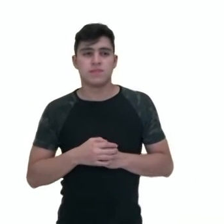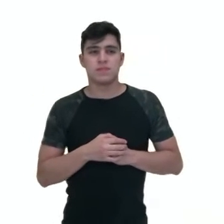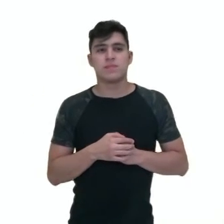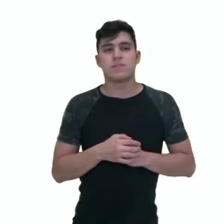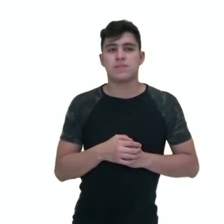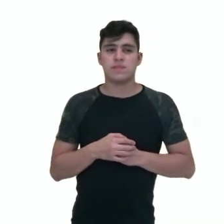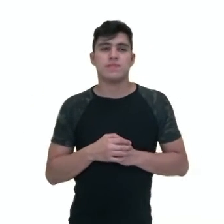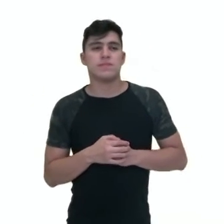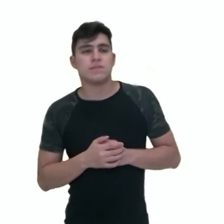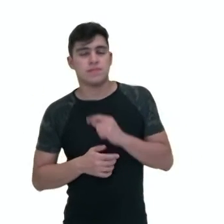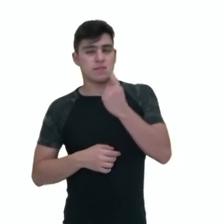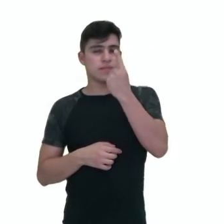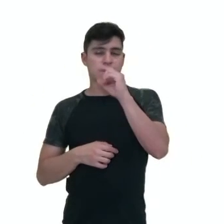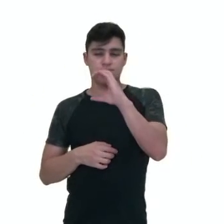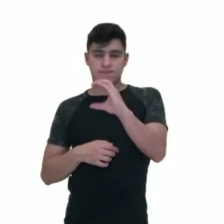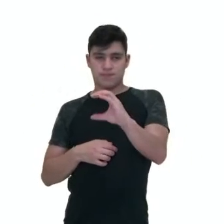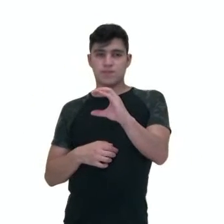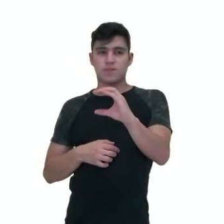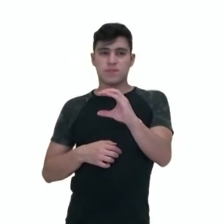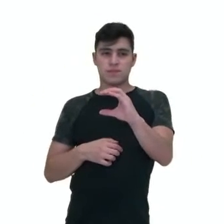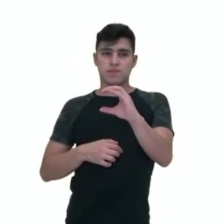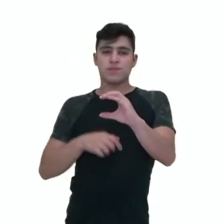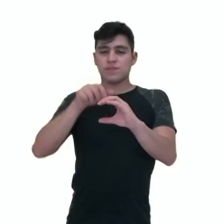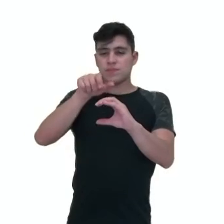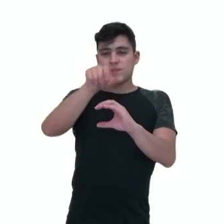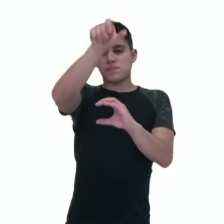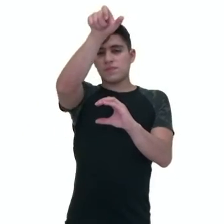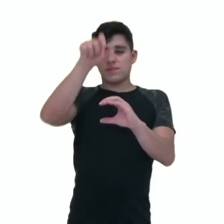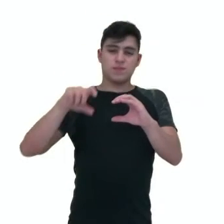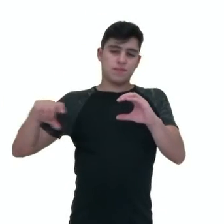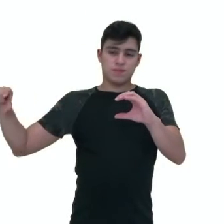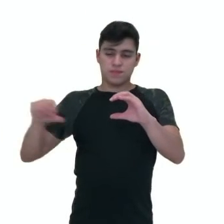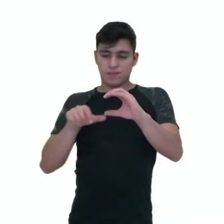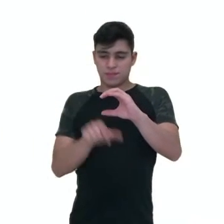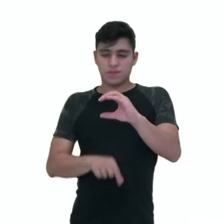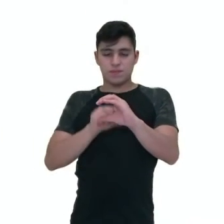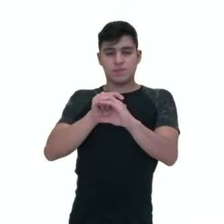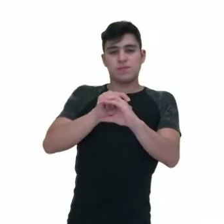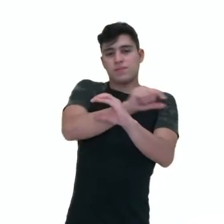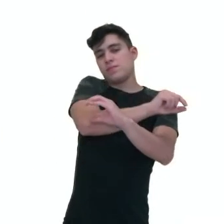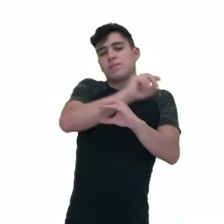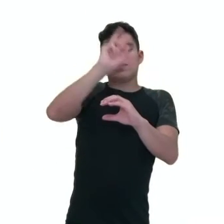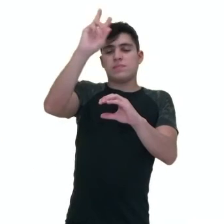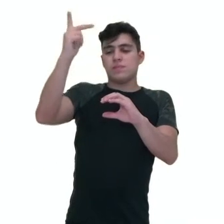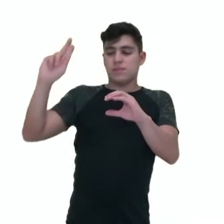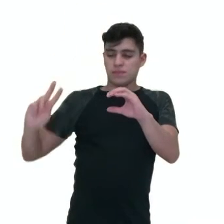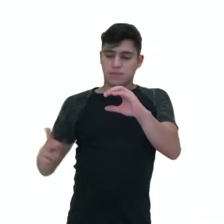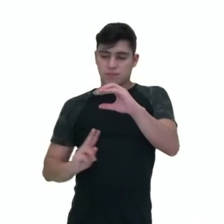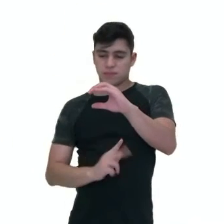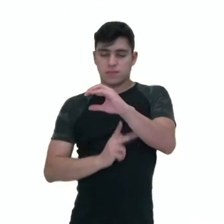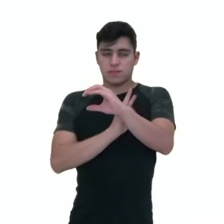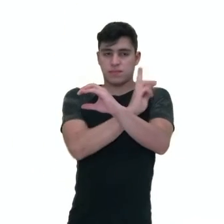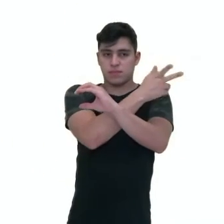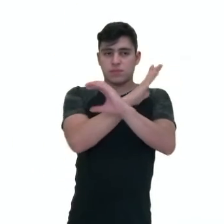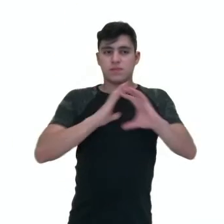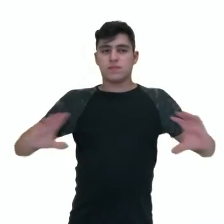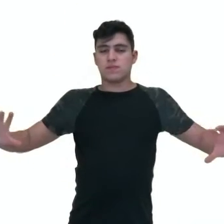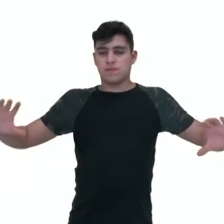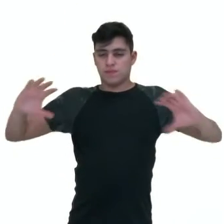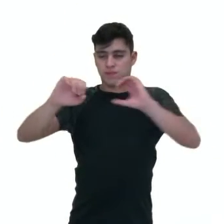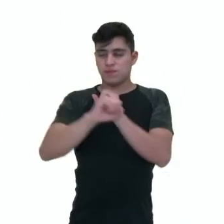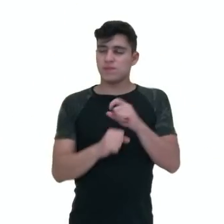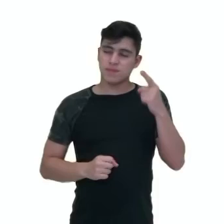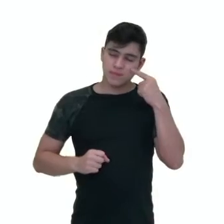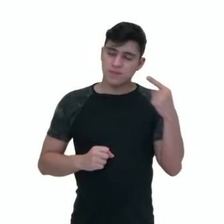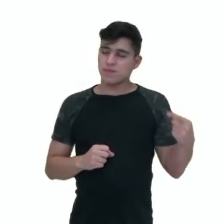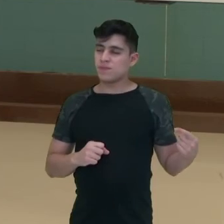Então, quer dizer que é um Czinho para 4 hidrogênios. E ficou desta